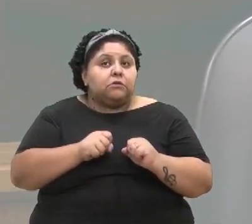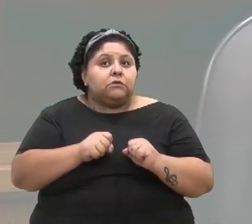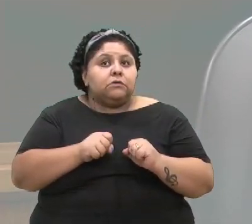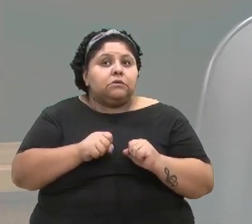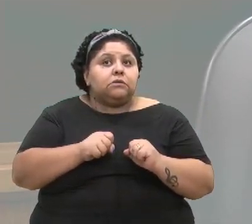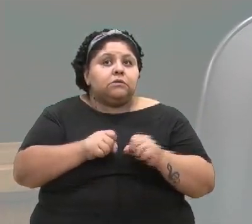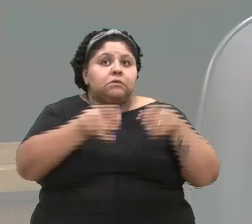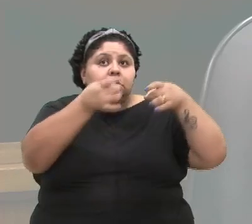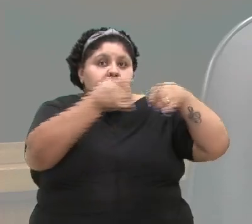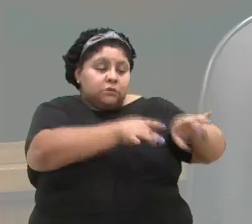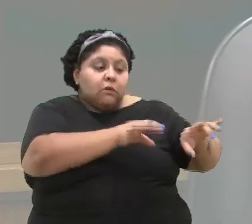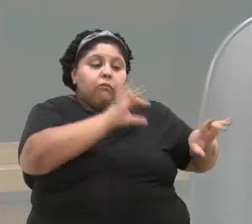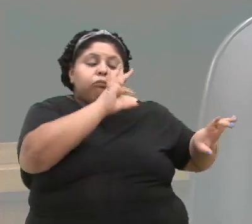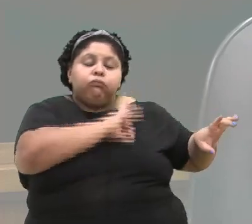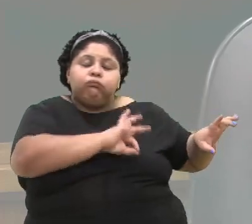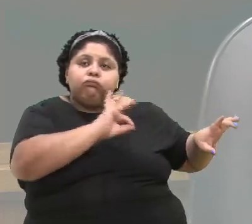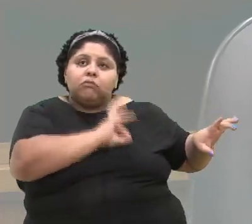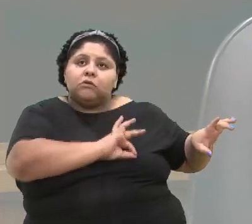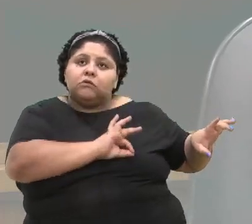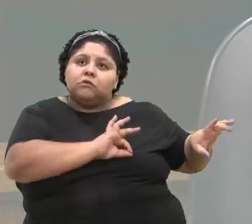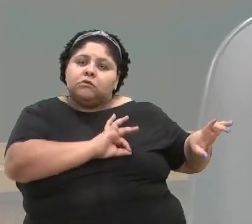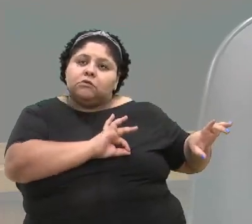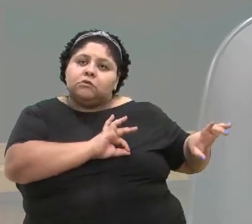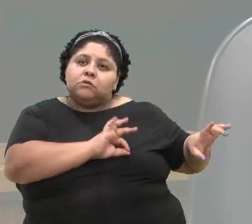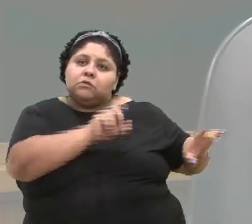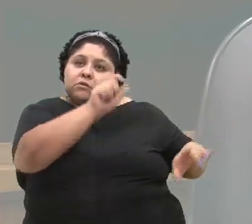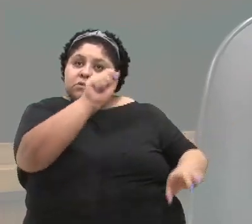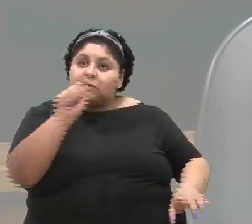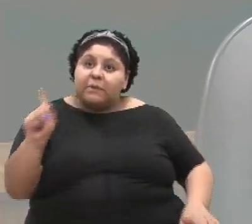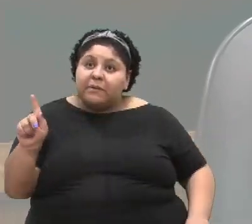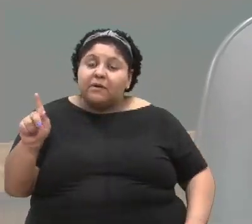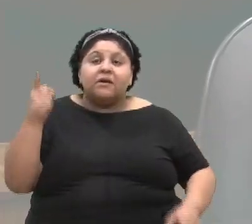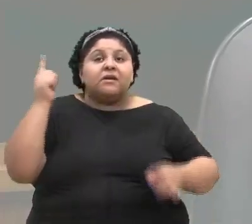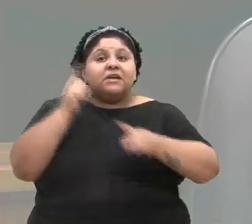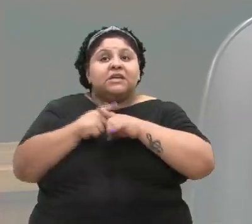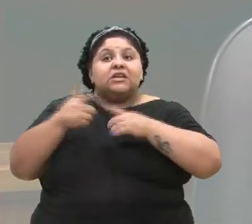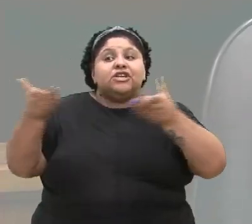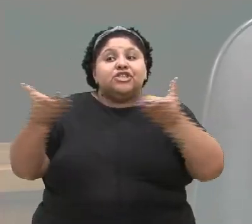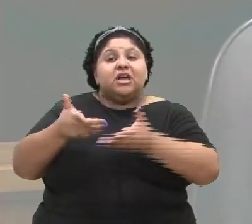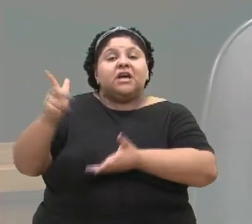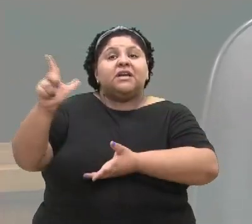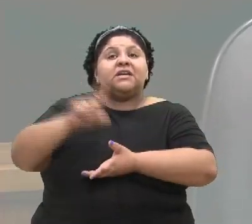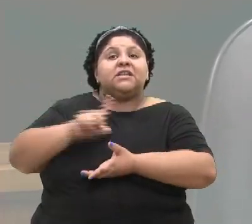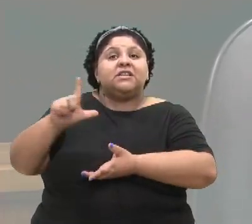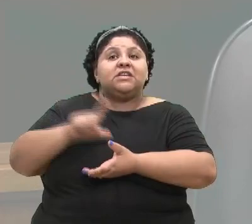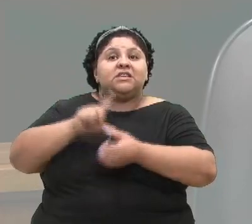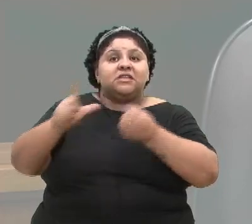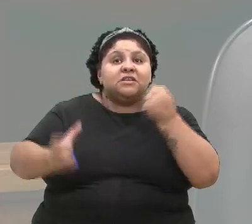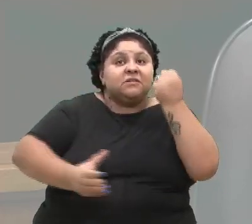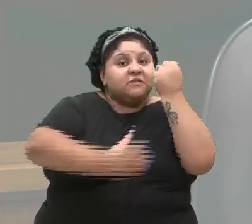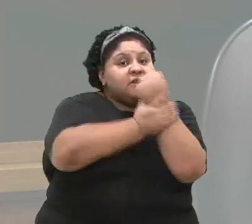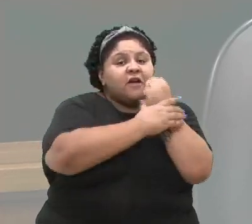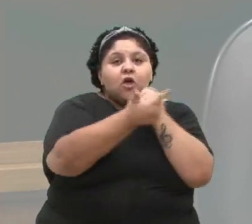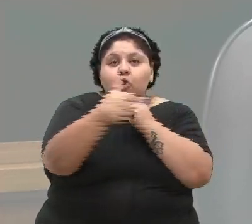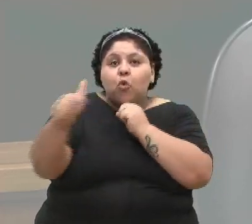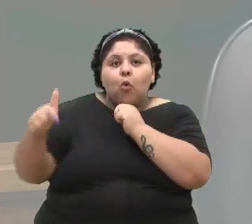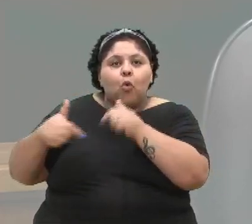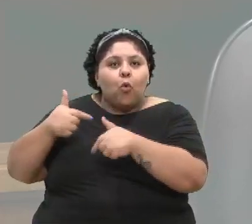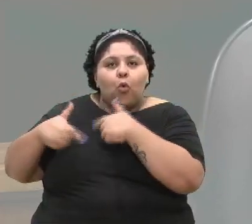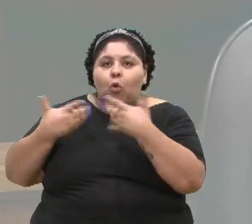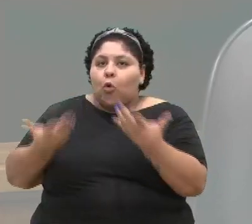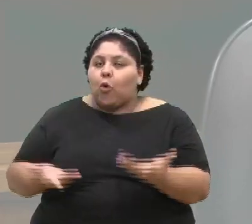do pagamento da questão previdenciária, porque já tem uma garantia no seu outro trabalho, seja